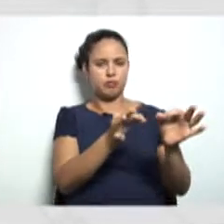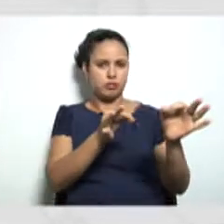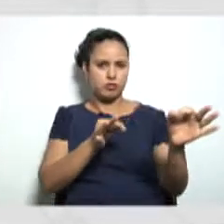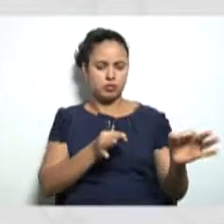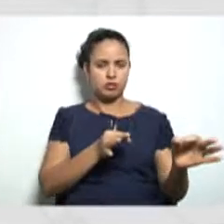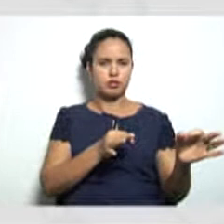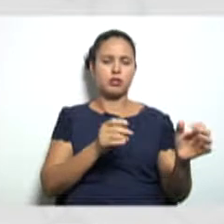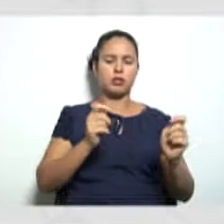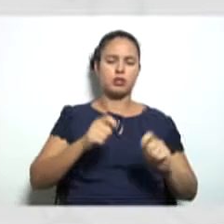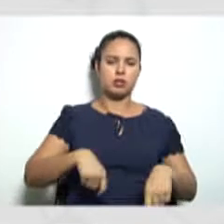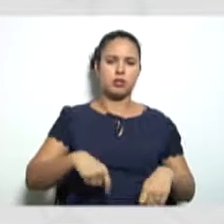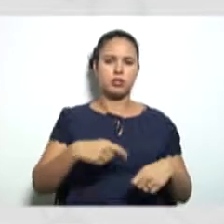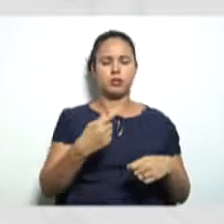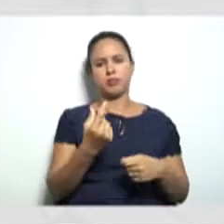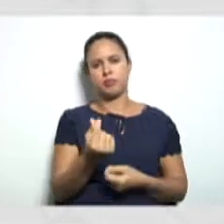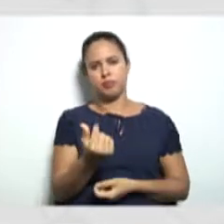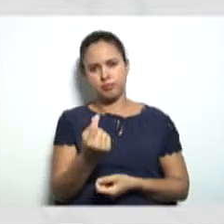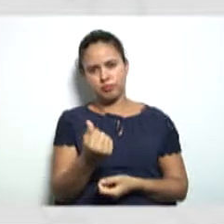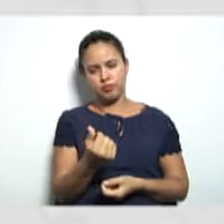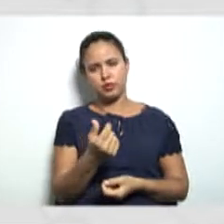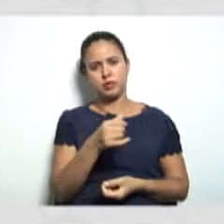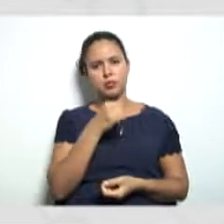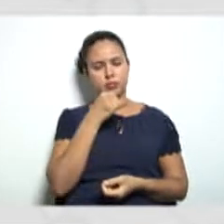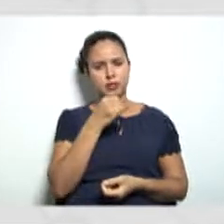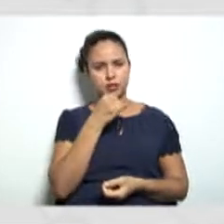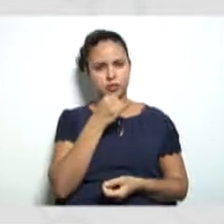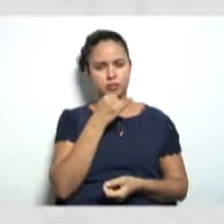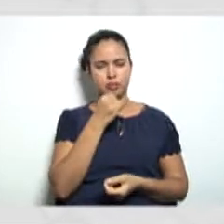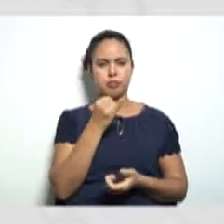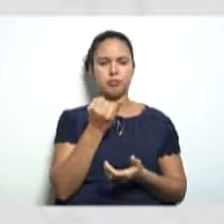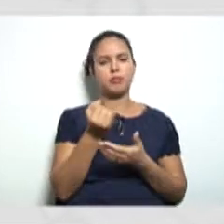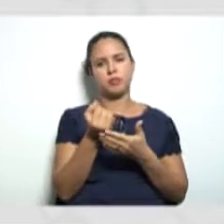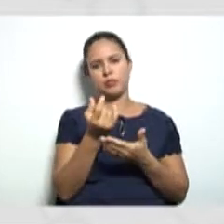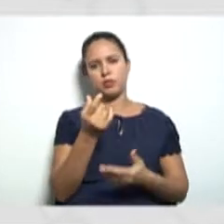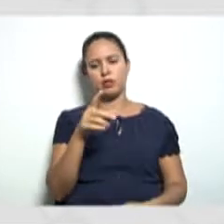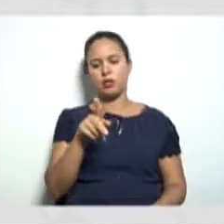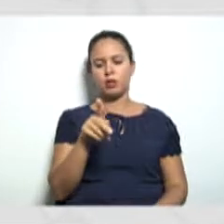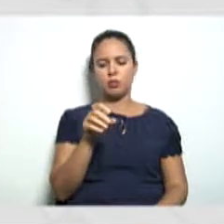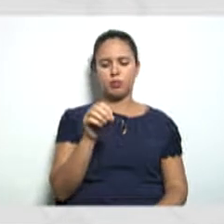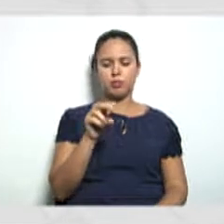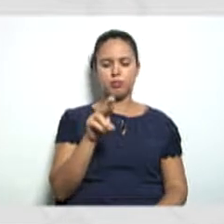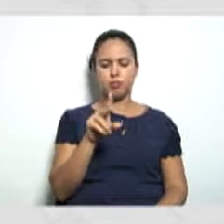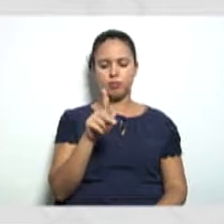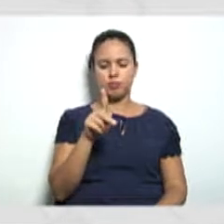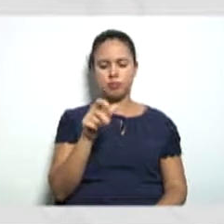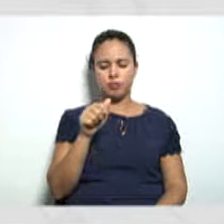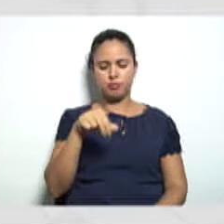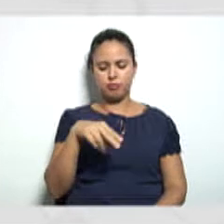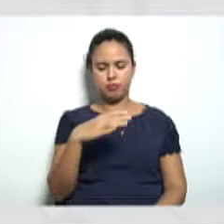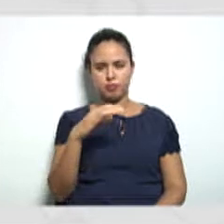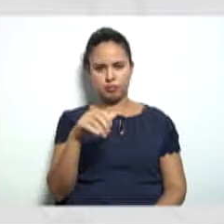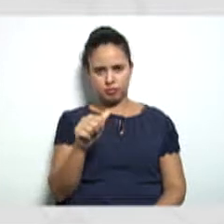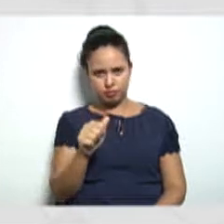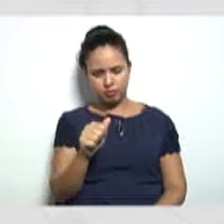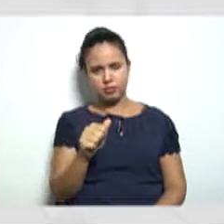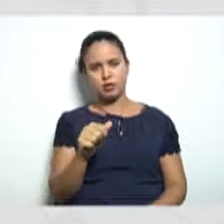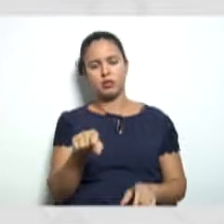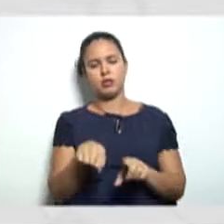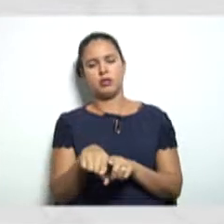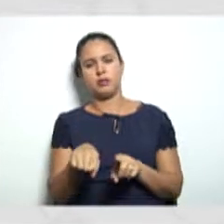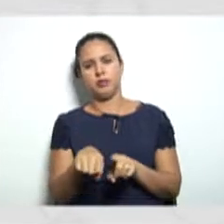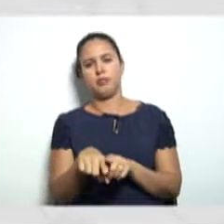serviços financeiros, por exemplo, a reunir as poupanças dos cooperados e proporcionar empréstimos com